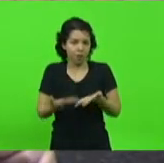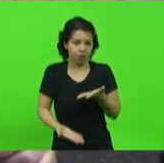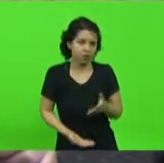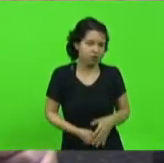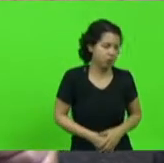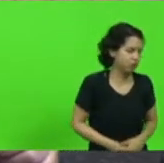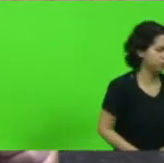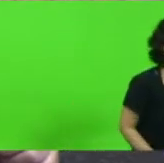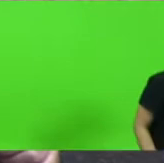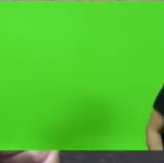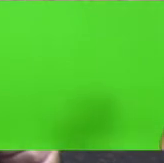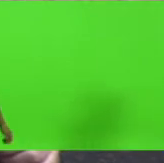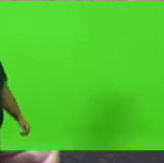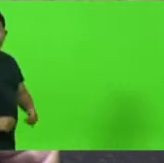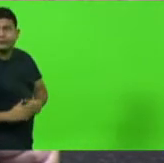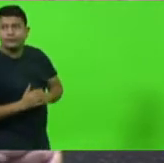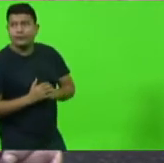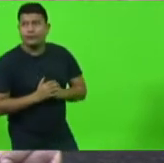nunca teve.